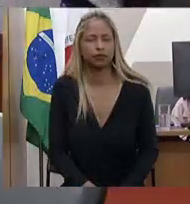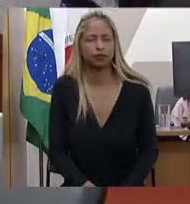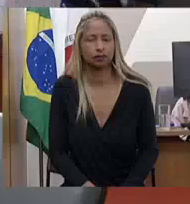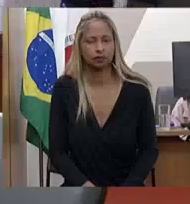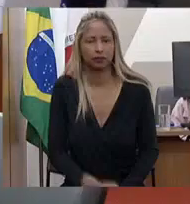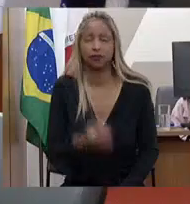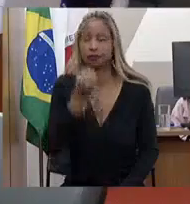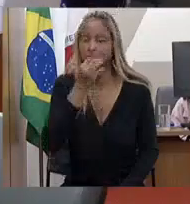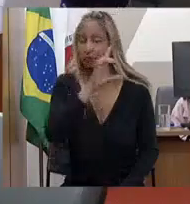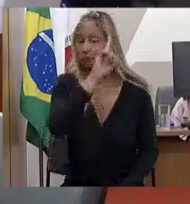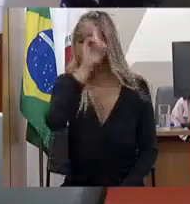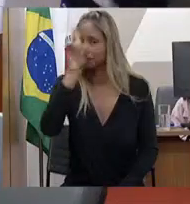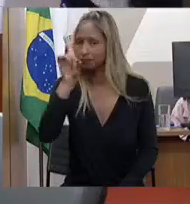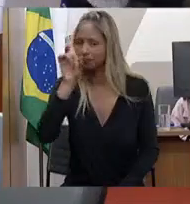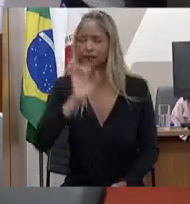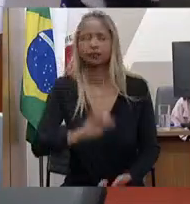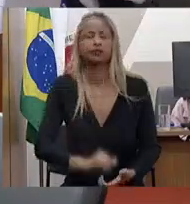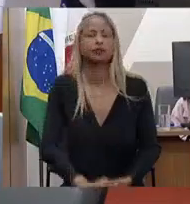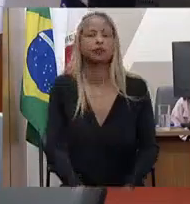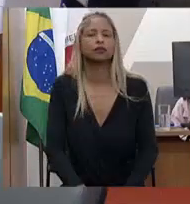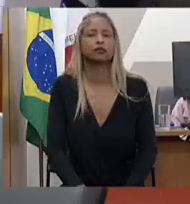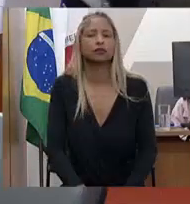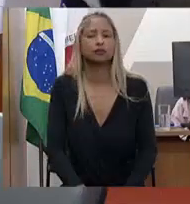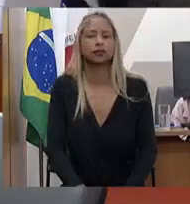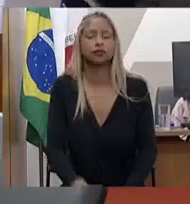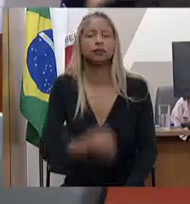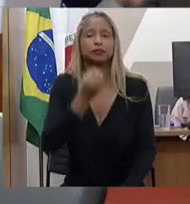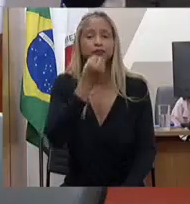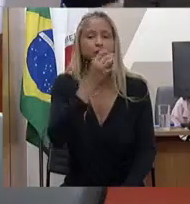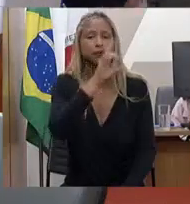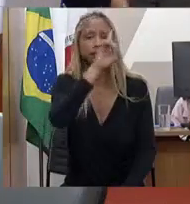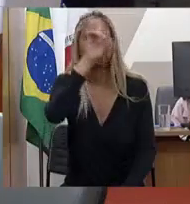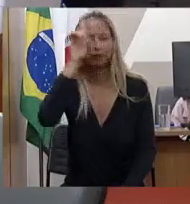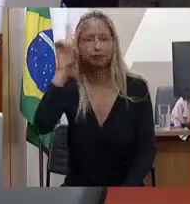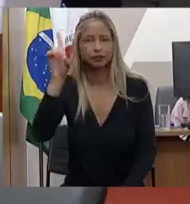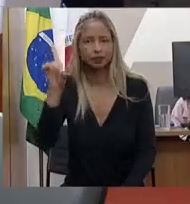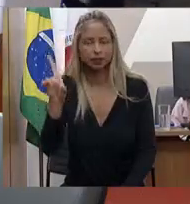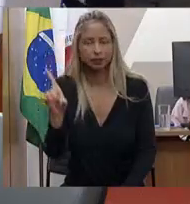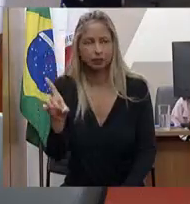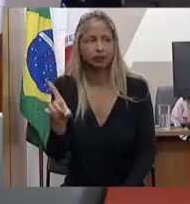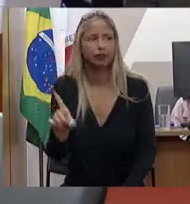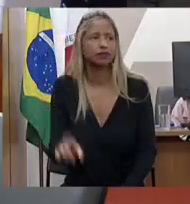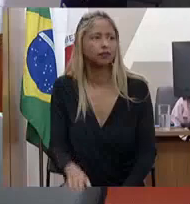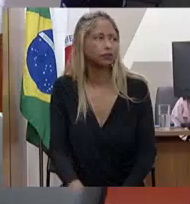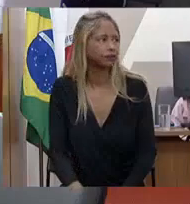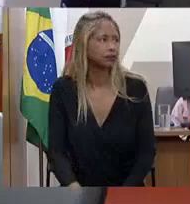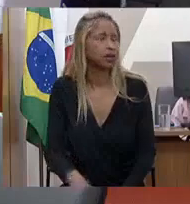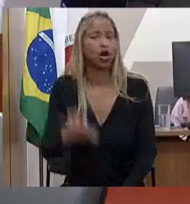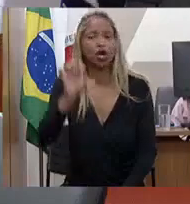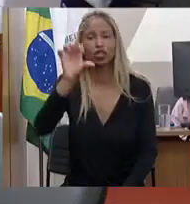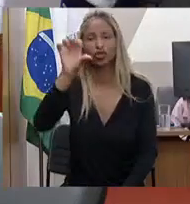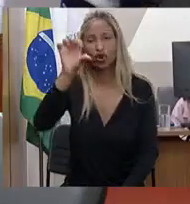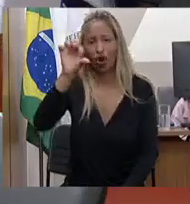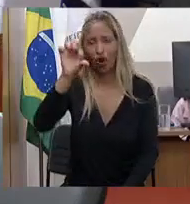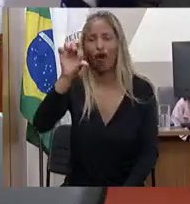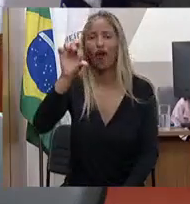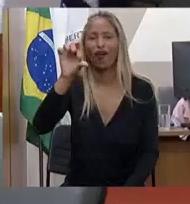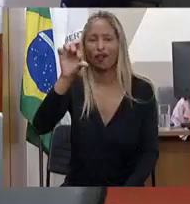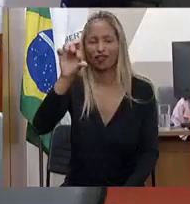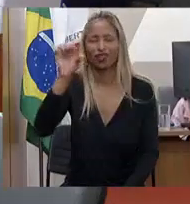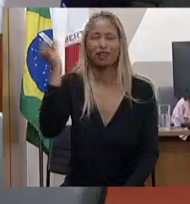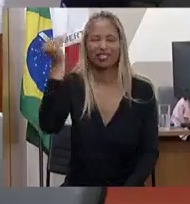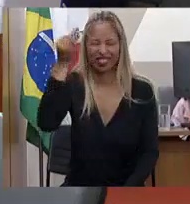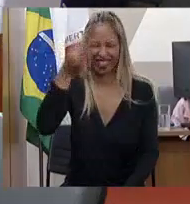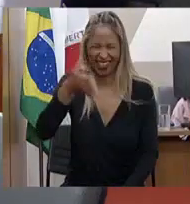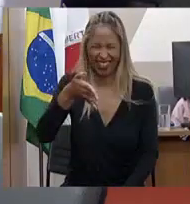gente bom dia bom dia boa audiência de madrugada né 9 horas da manhã do momento sindical